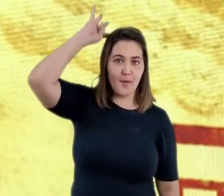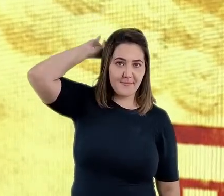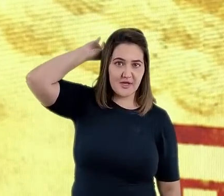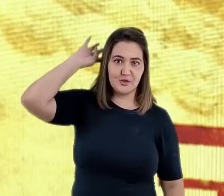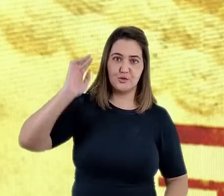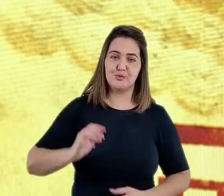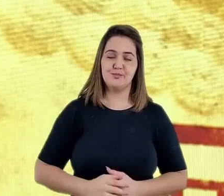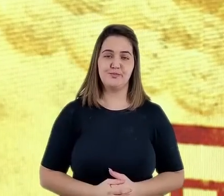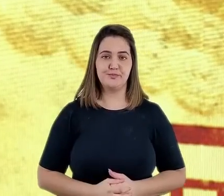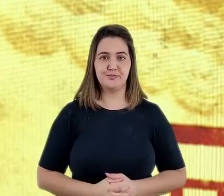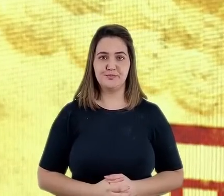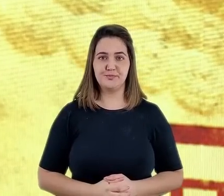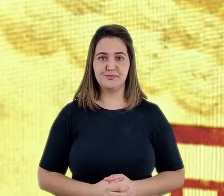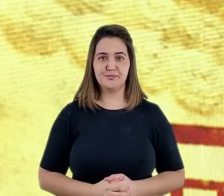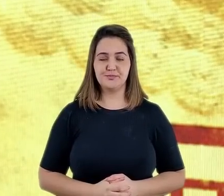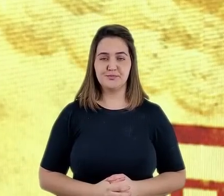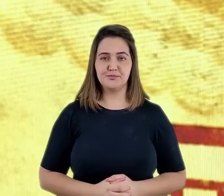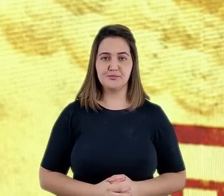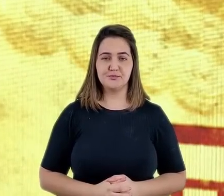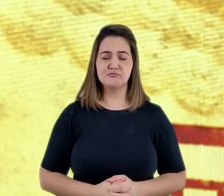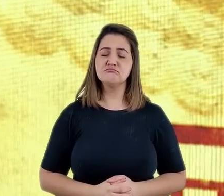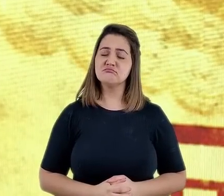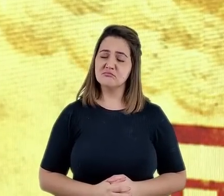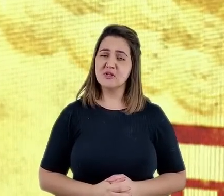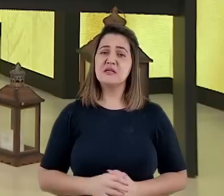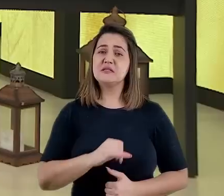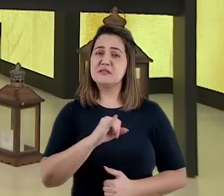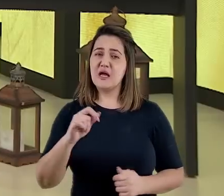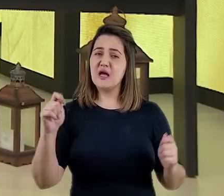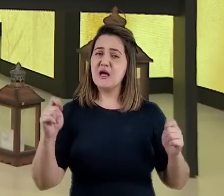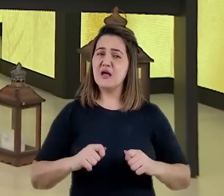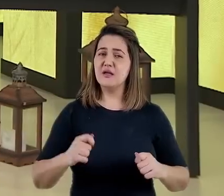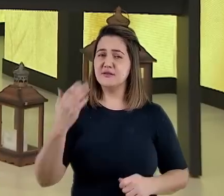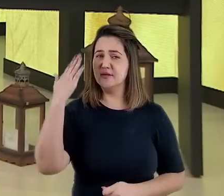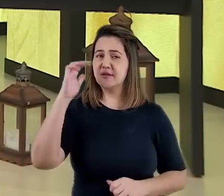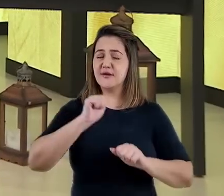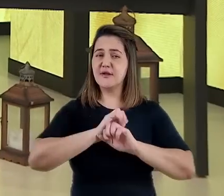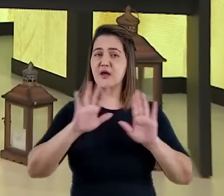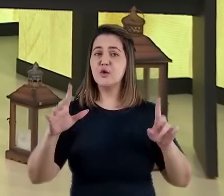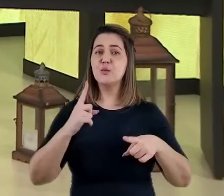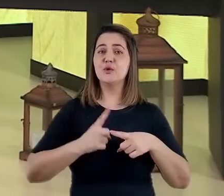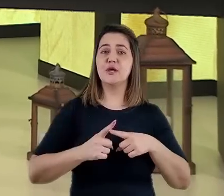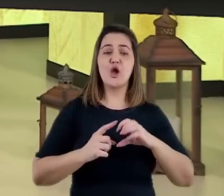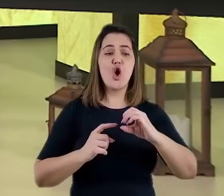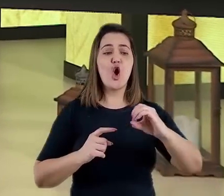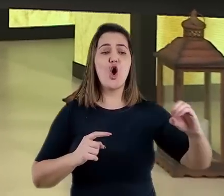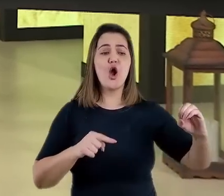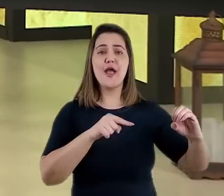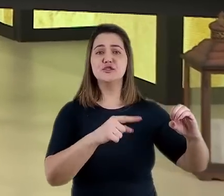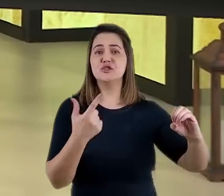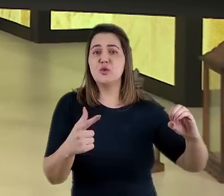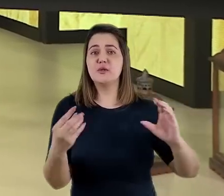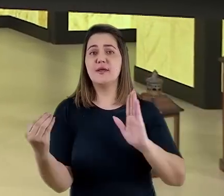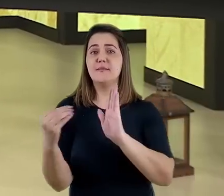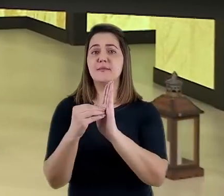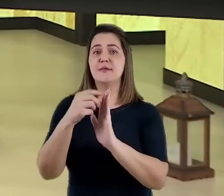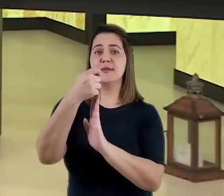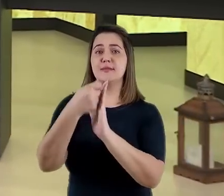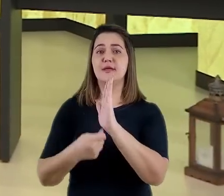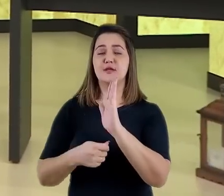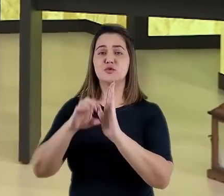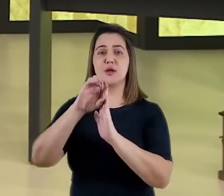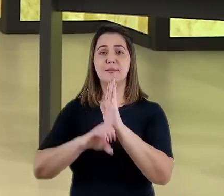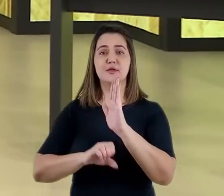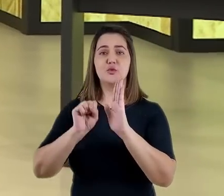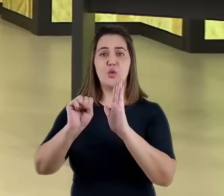onde vieram os romanos. É só você checar na história. Isto talvez explique porque o oeste não é mencionado